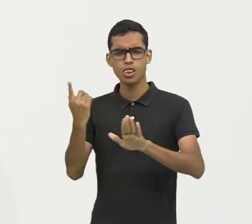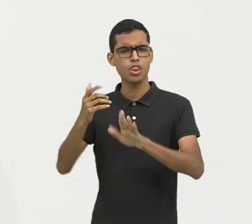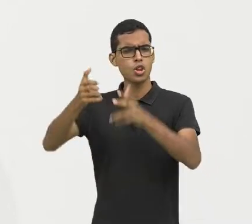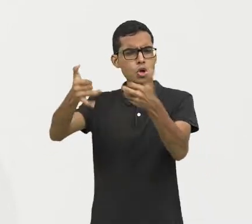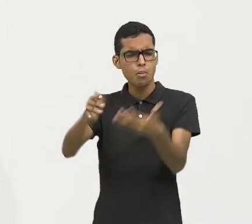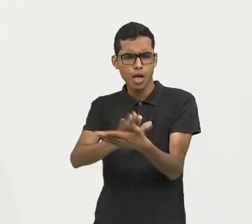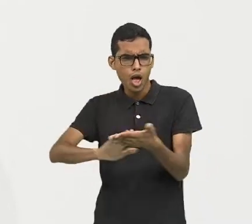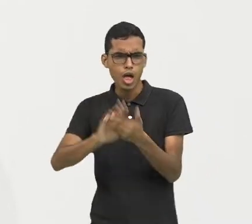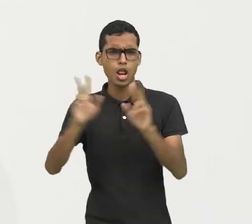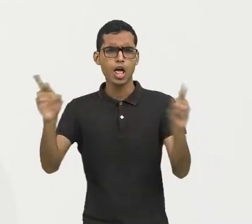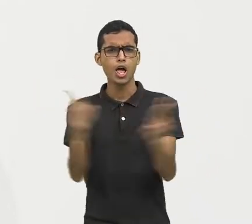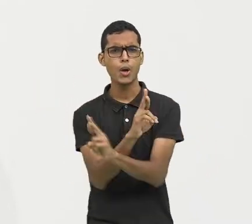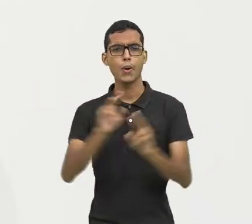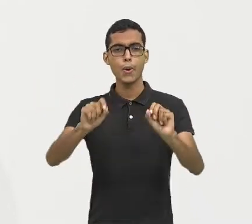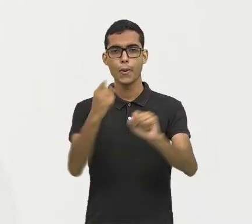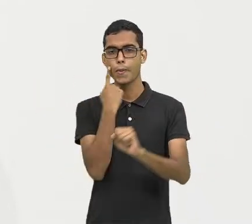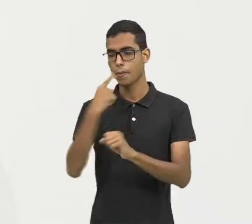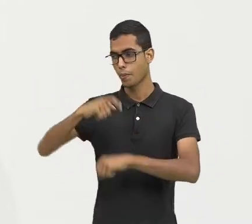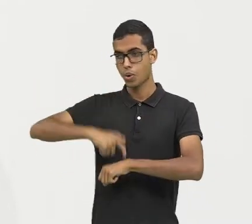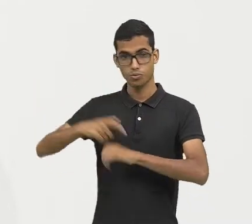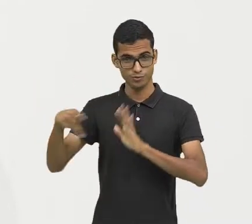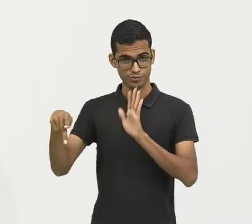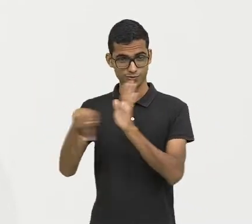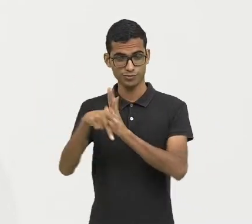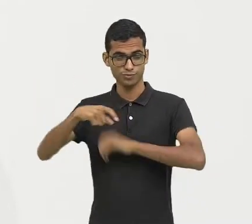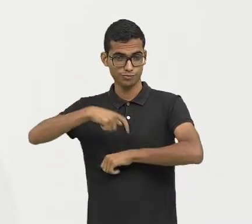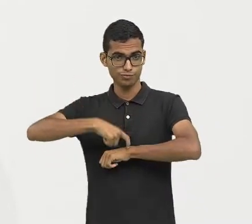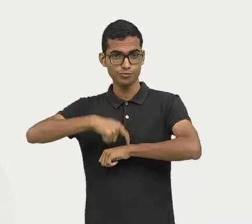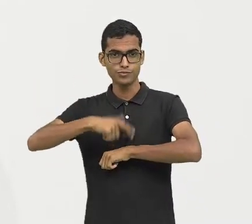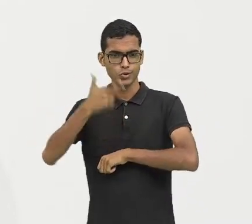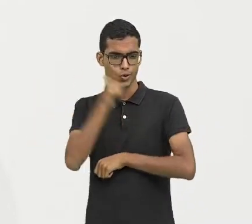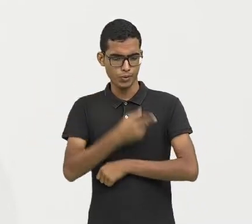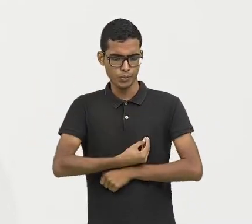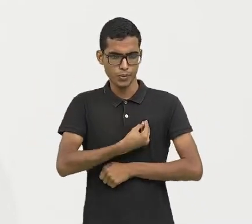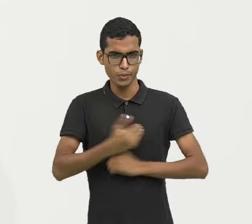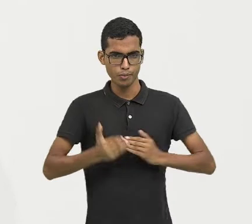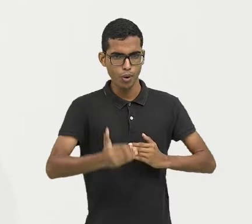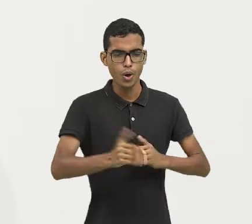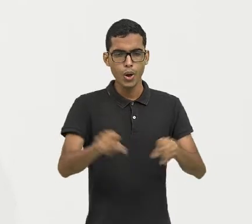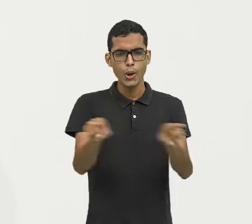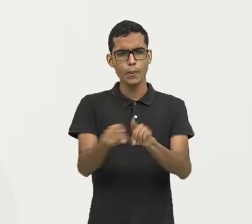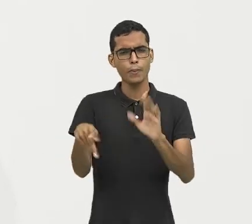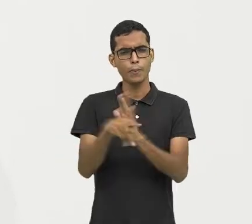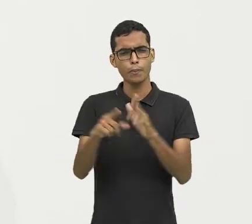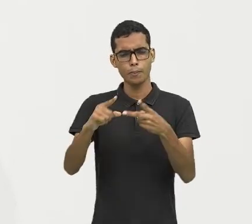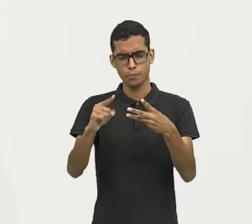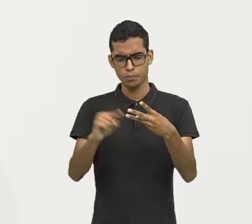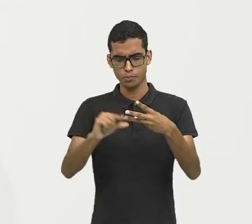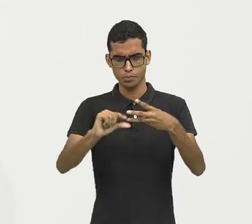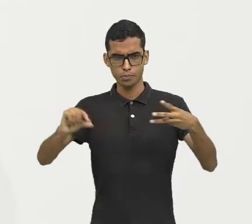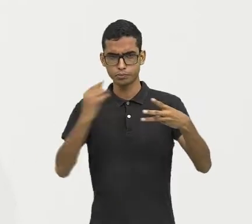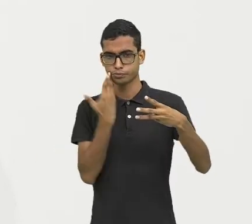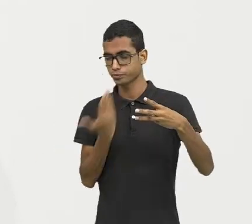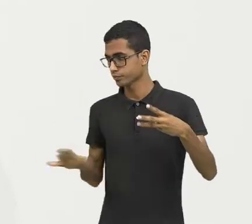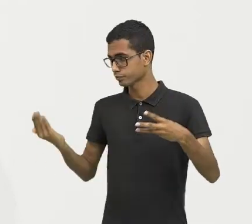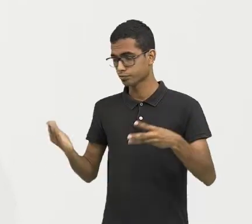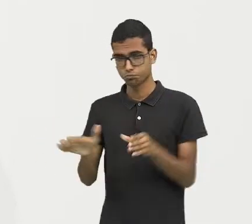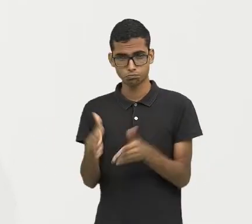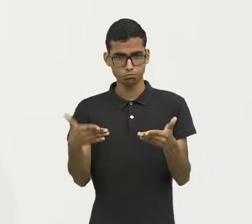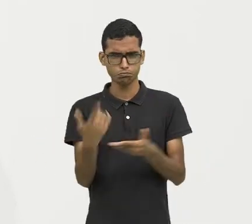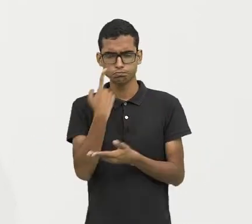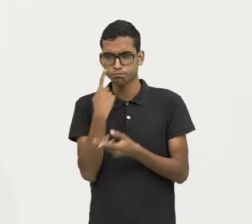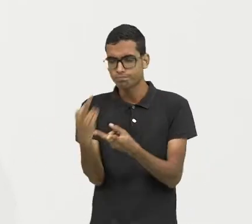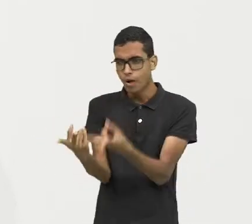com relação a este tempo de viver, ok? E observem no verso que segue. Quando